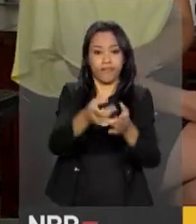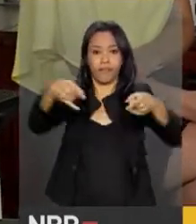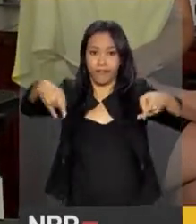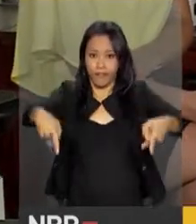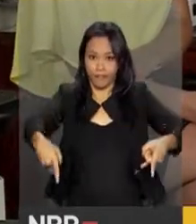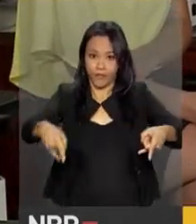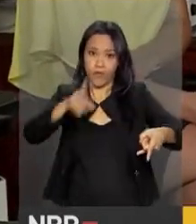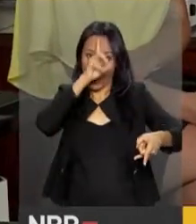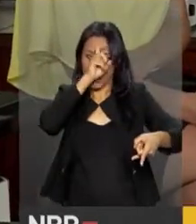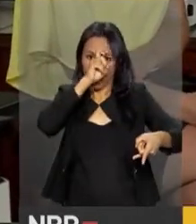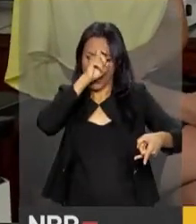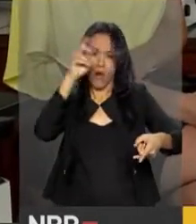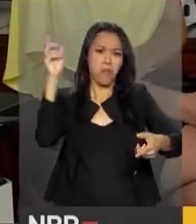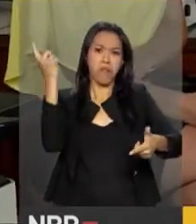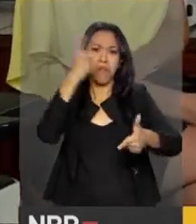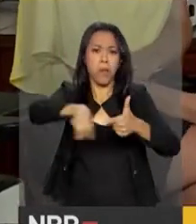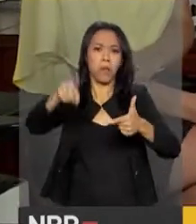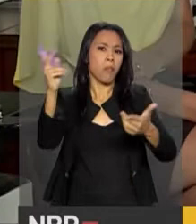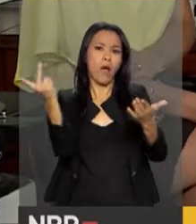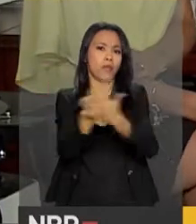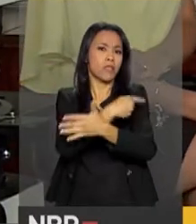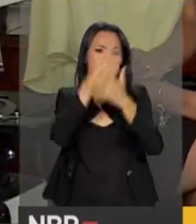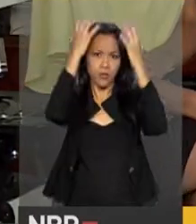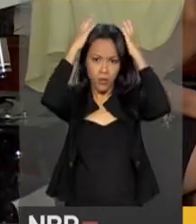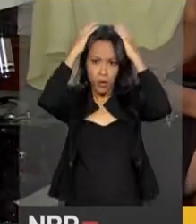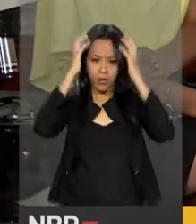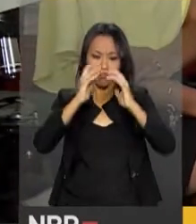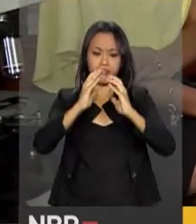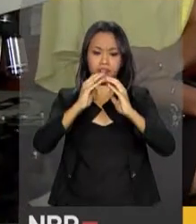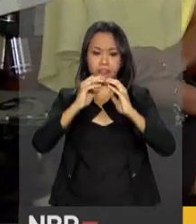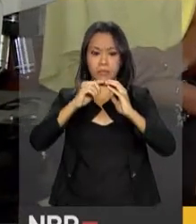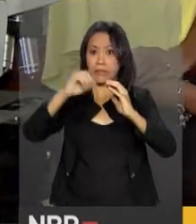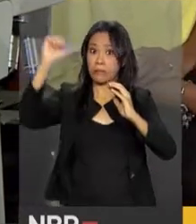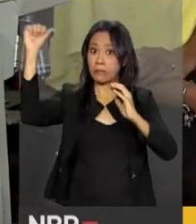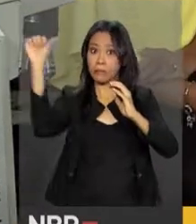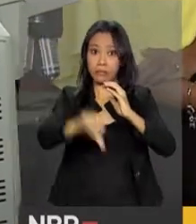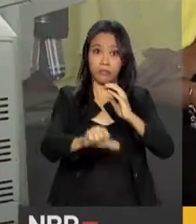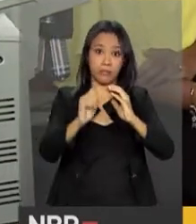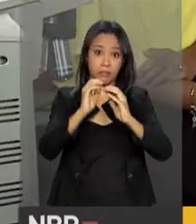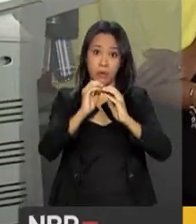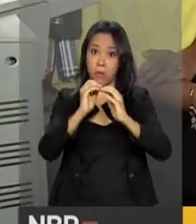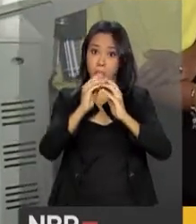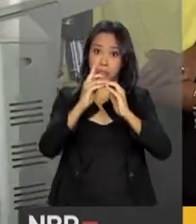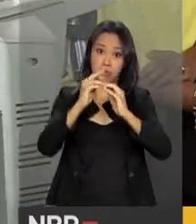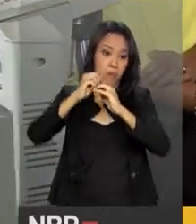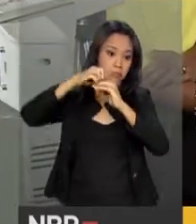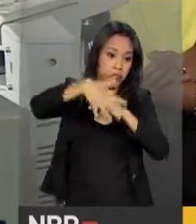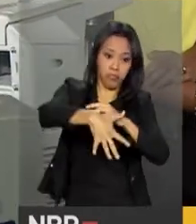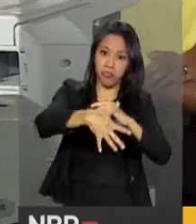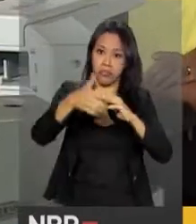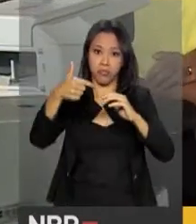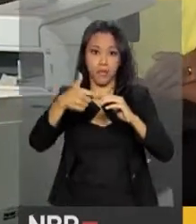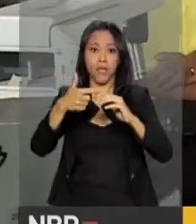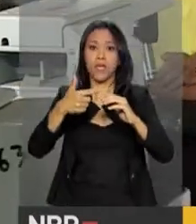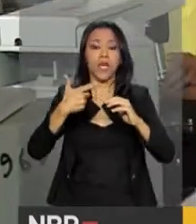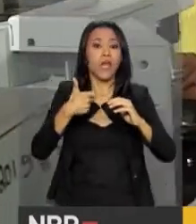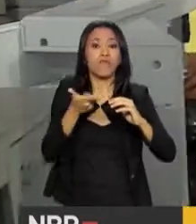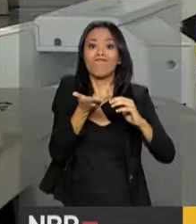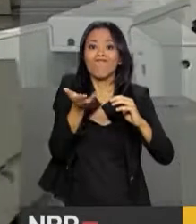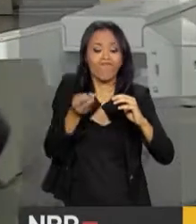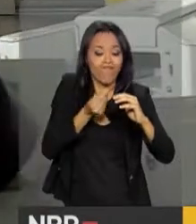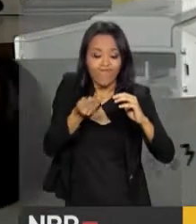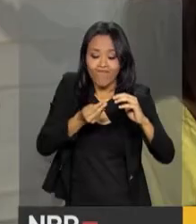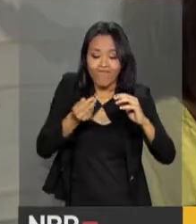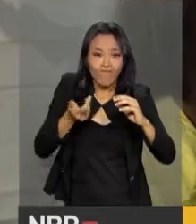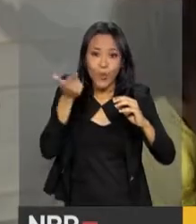na cabeça no sistema nervoso central muito grave a ponto de não ser mais